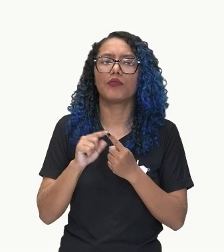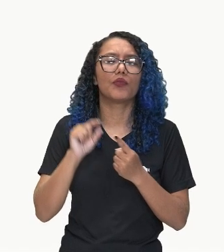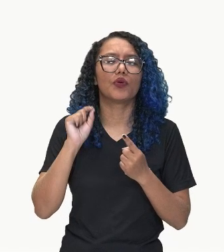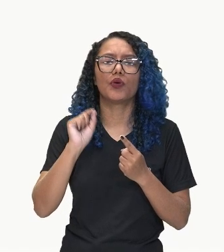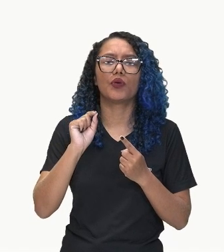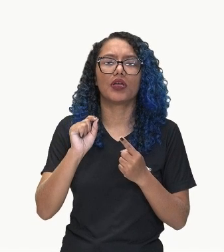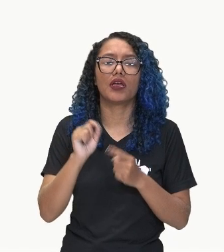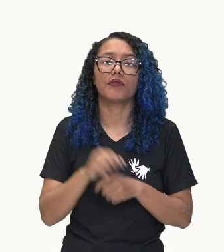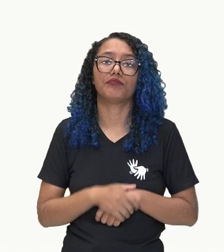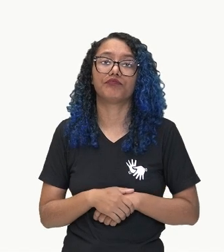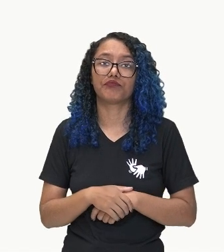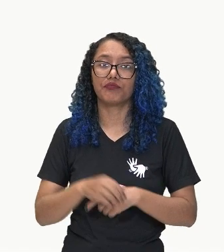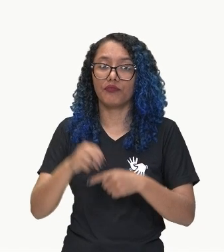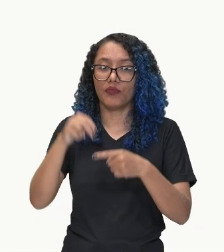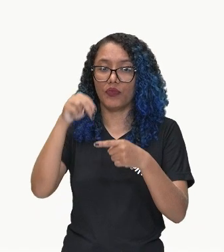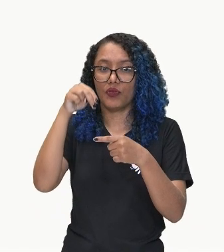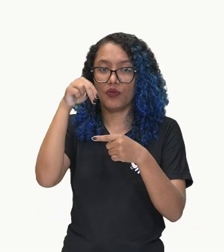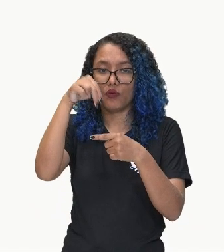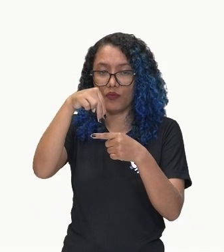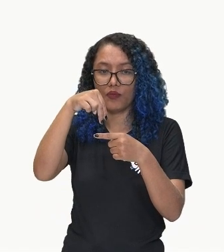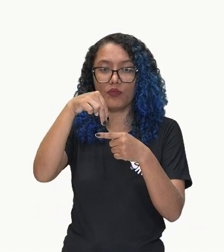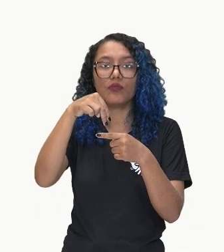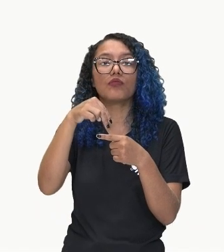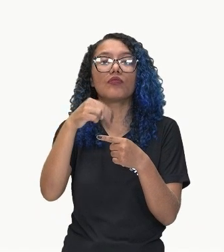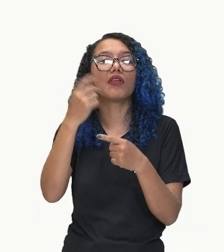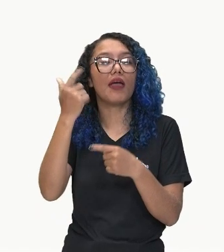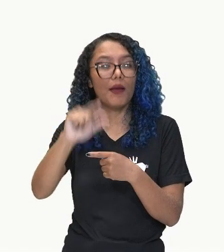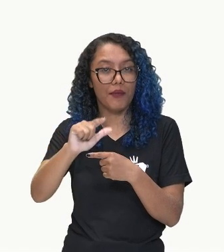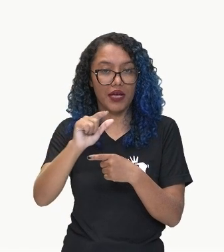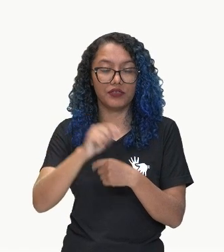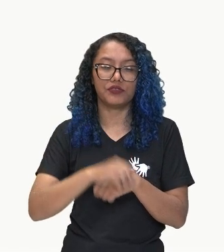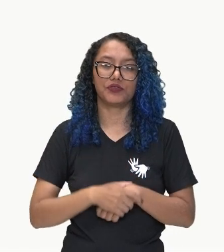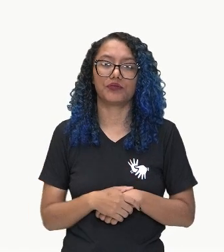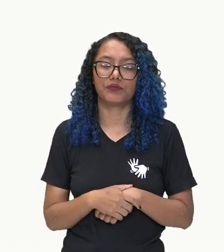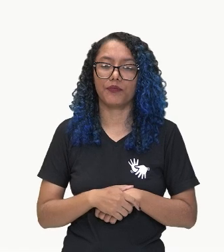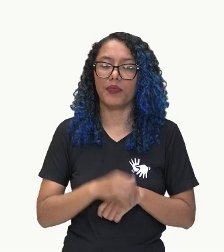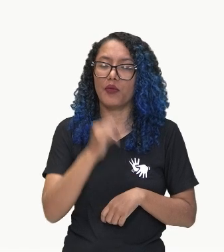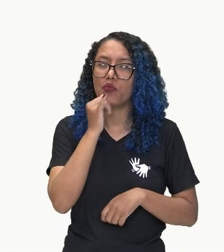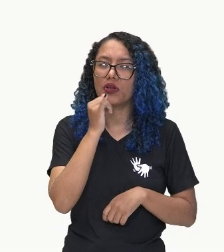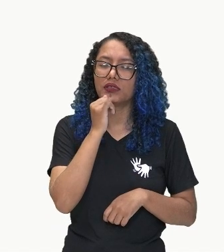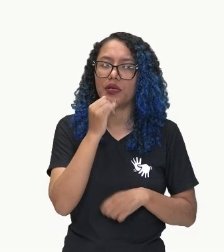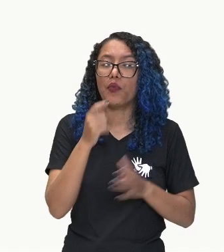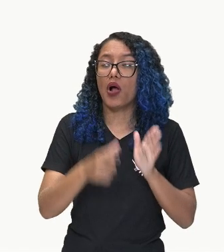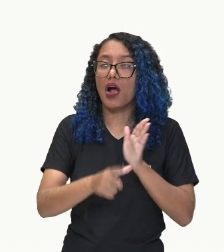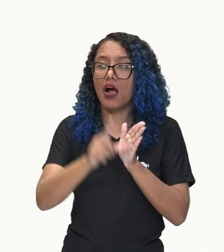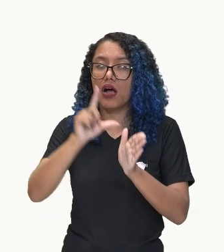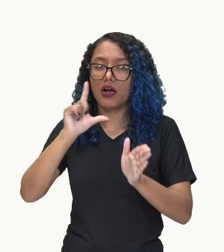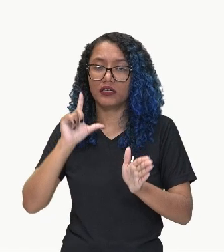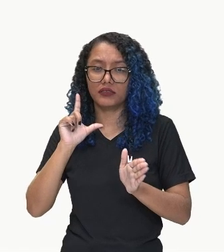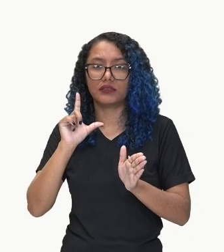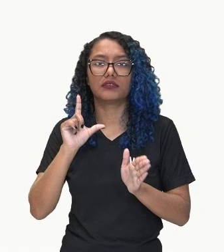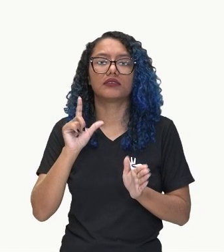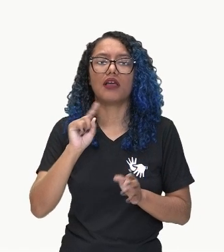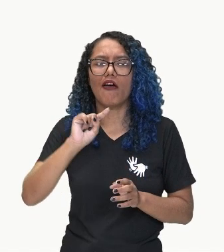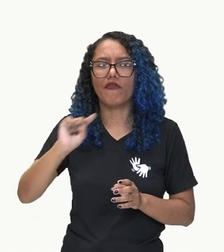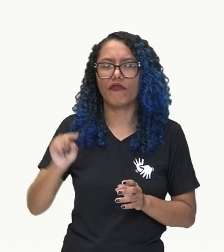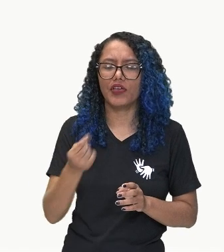denominador. Houve a repetição. Imagine que antes de aparecer a vírgula, você repetiu